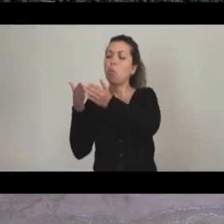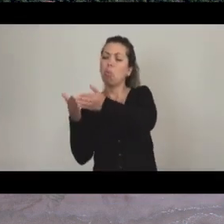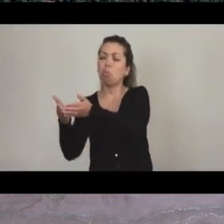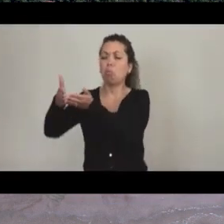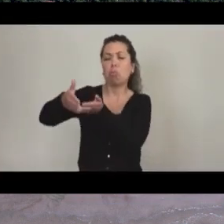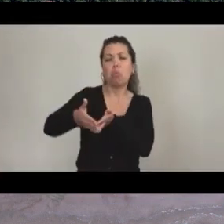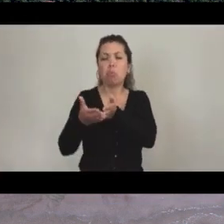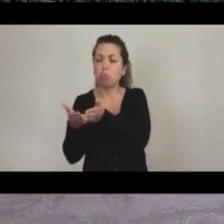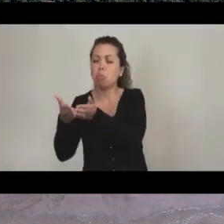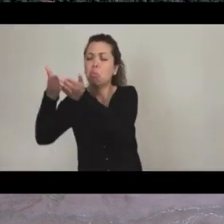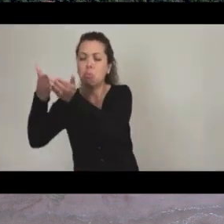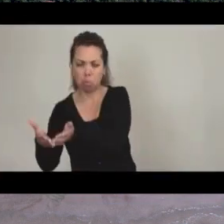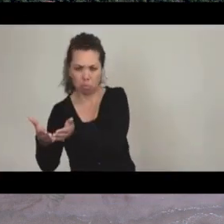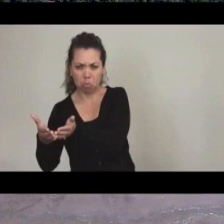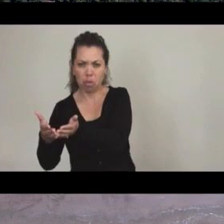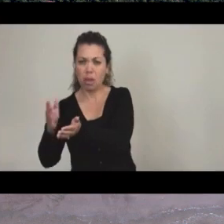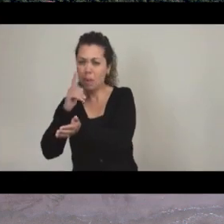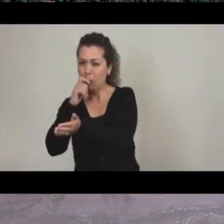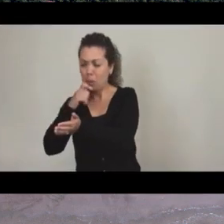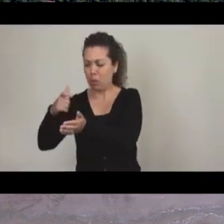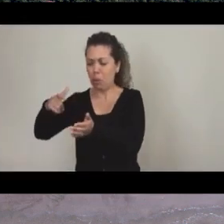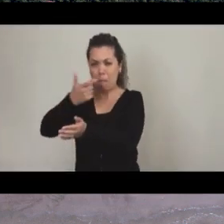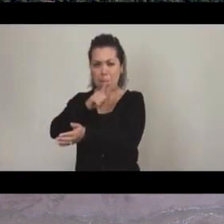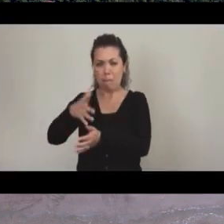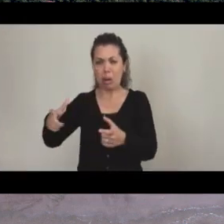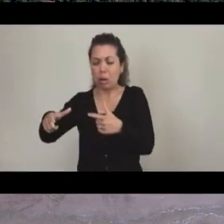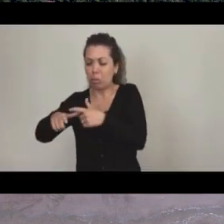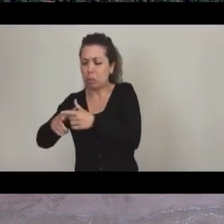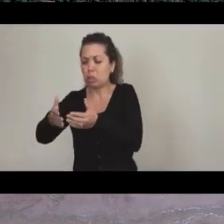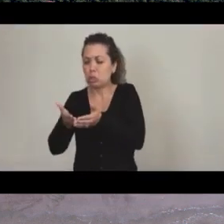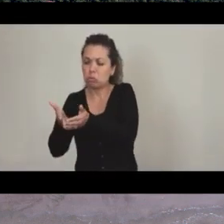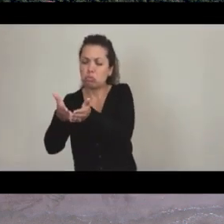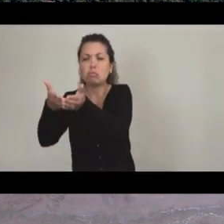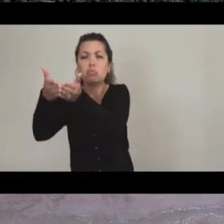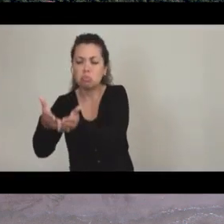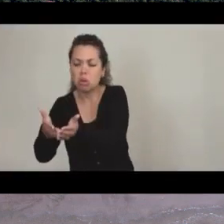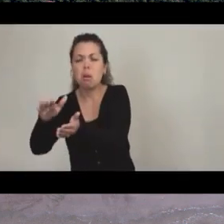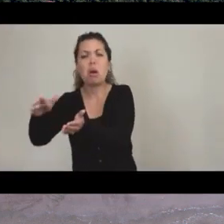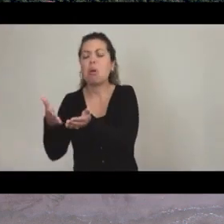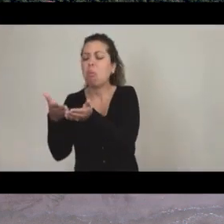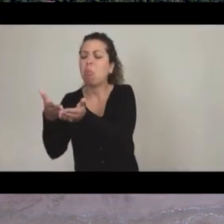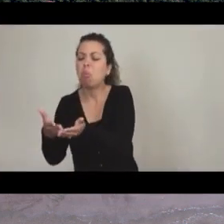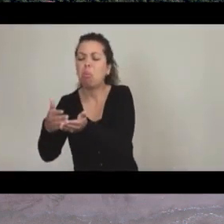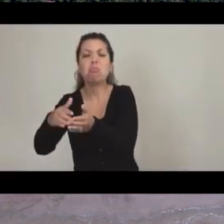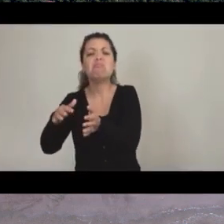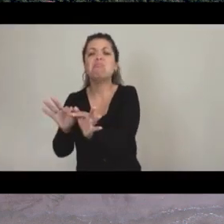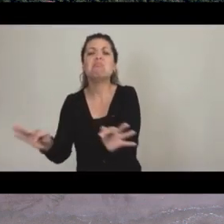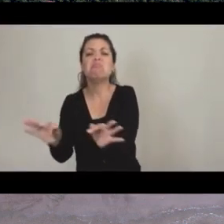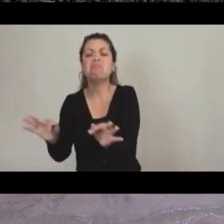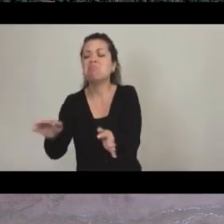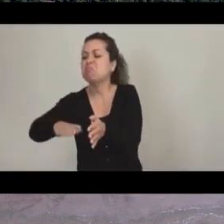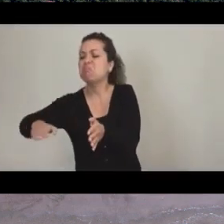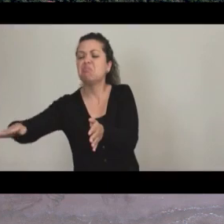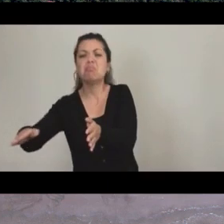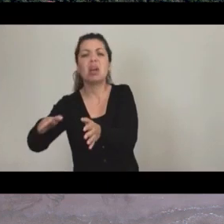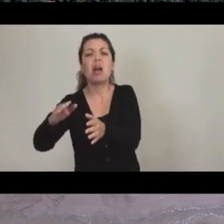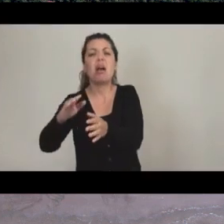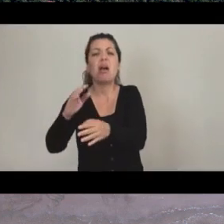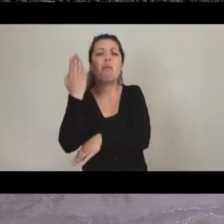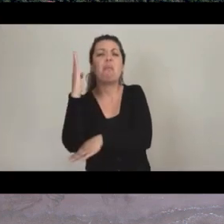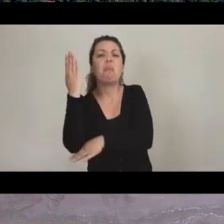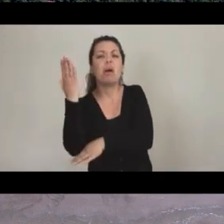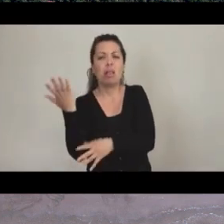1647 e assim teve início sua reputação milagrosa, com cultos e devoções que ganham contornos festivos todos os